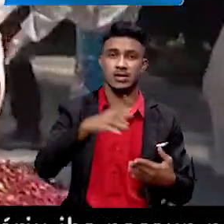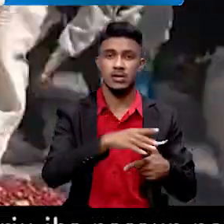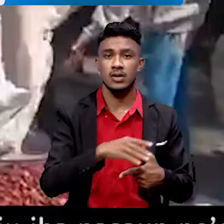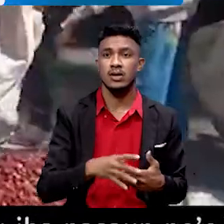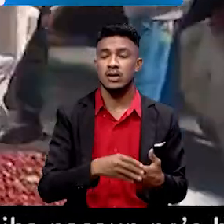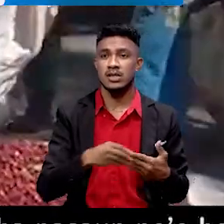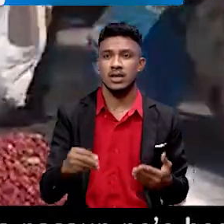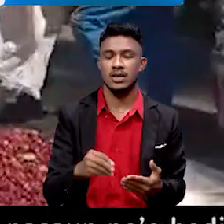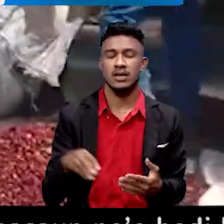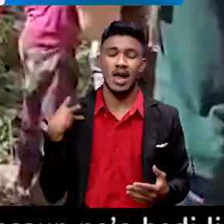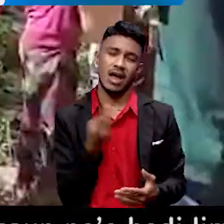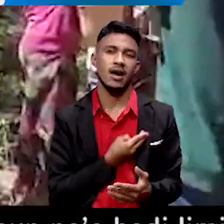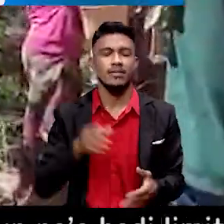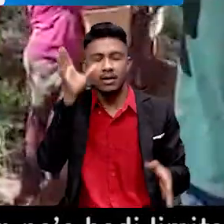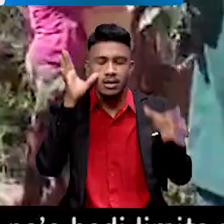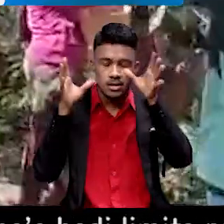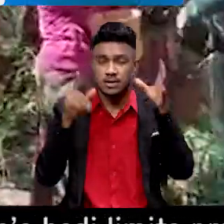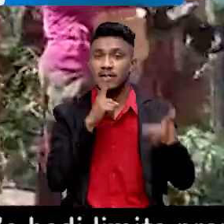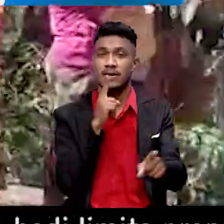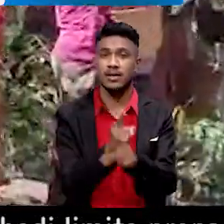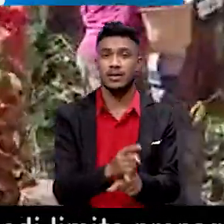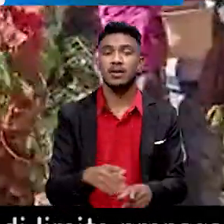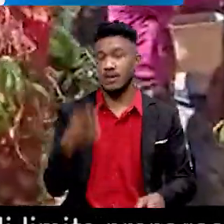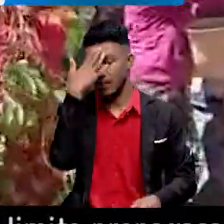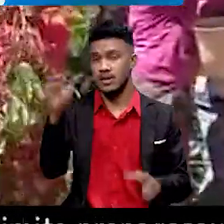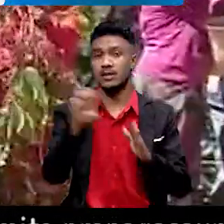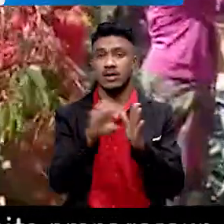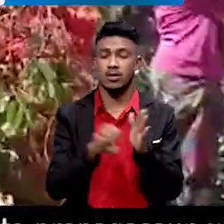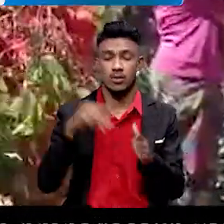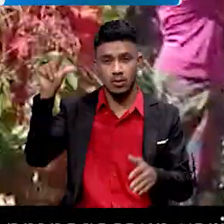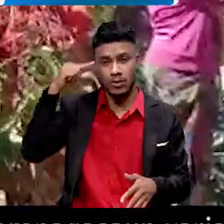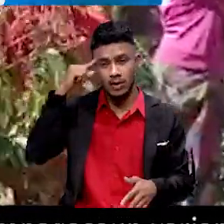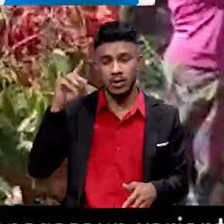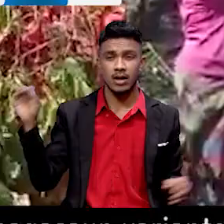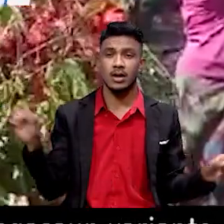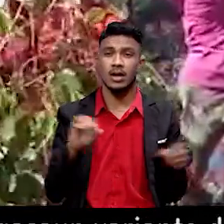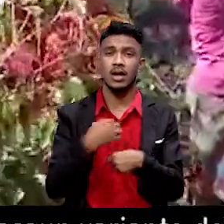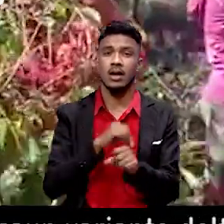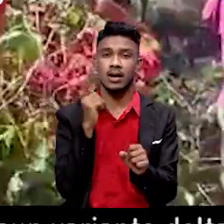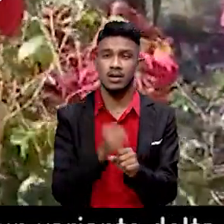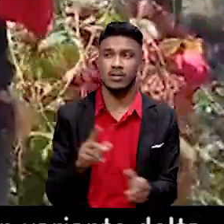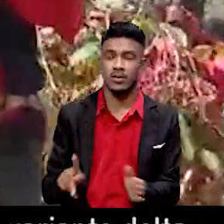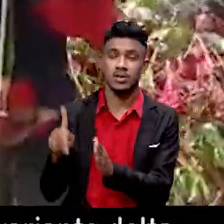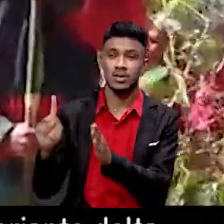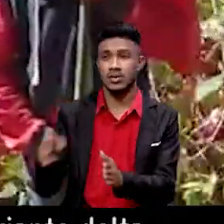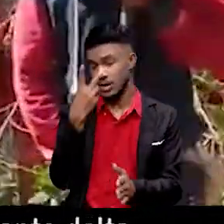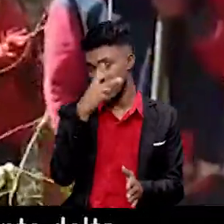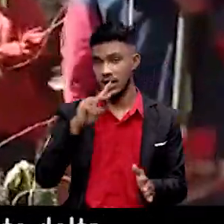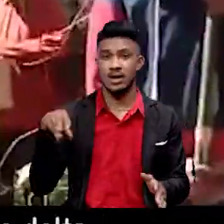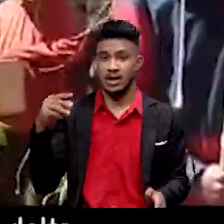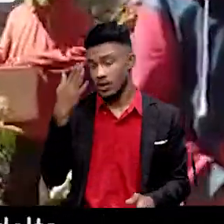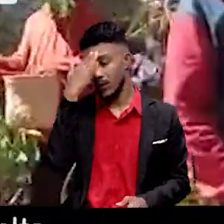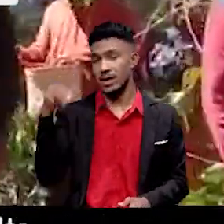E a mim triste TVTVs. Tambasama estado de né, governo, né? Lá halo processamento, lá halo controlo. Tambasama tem